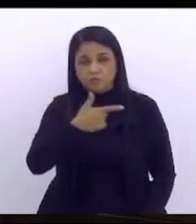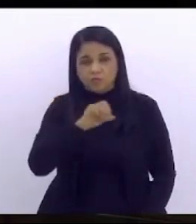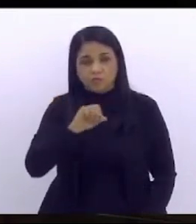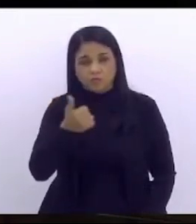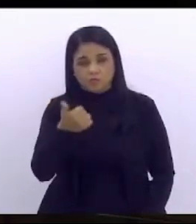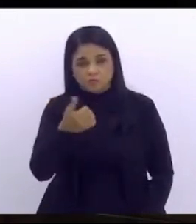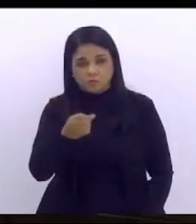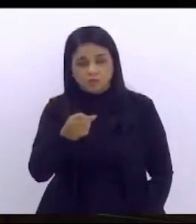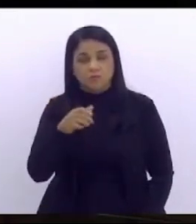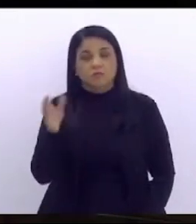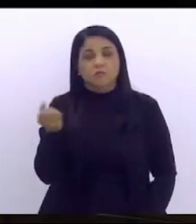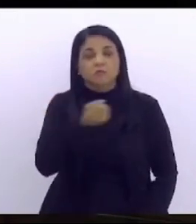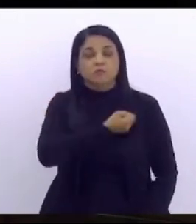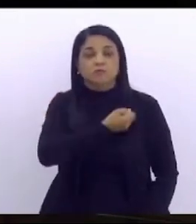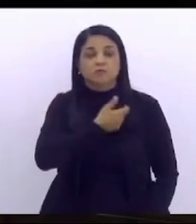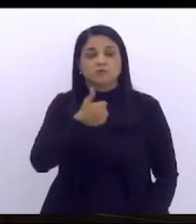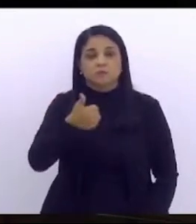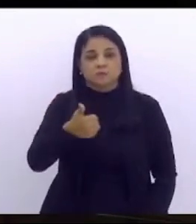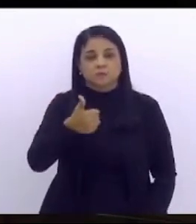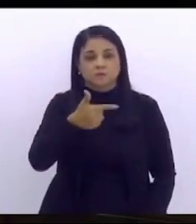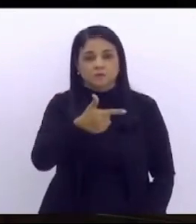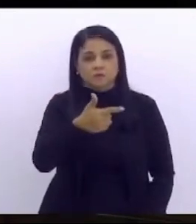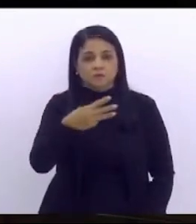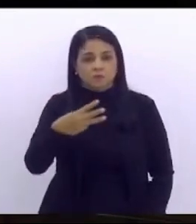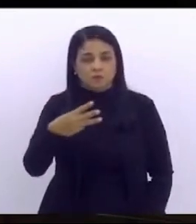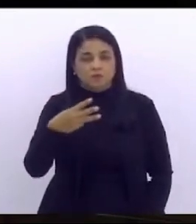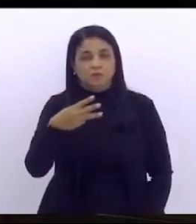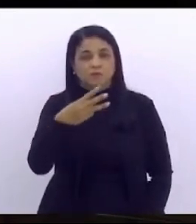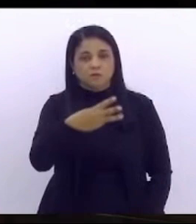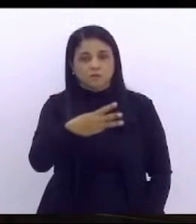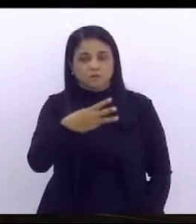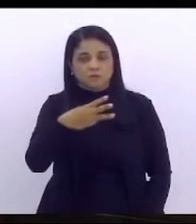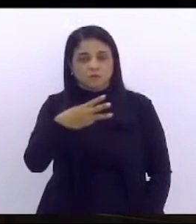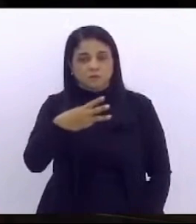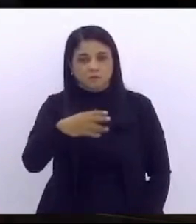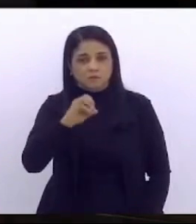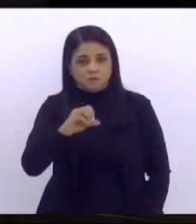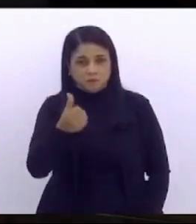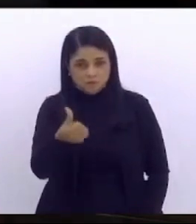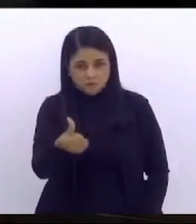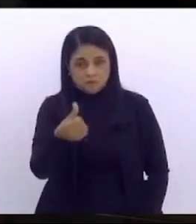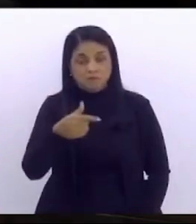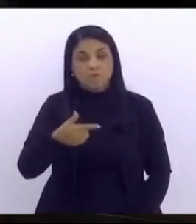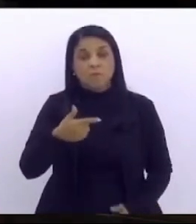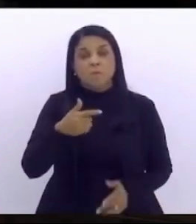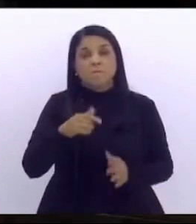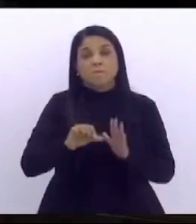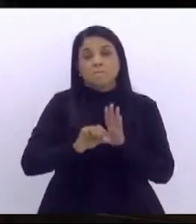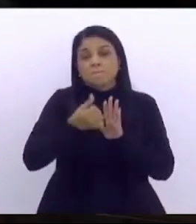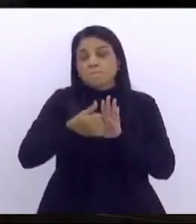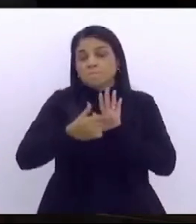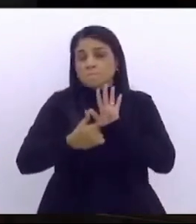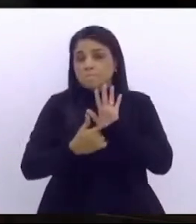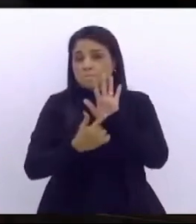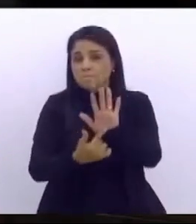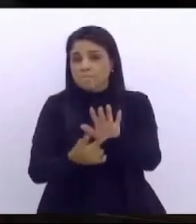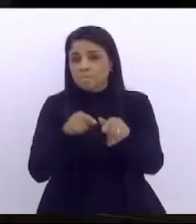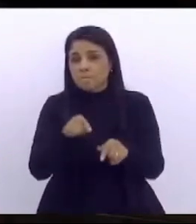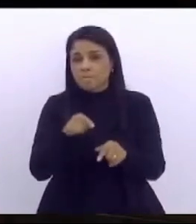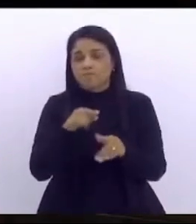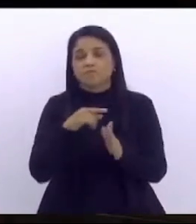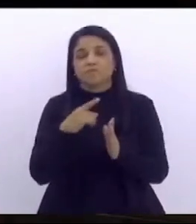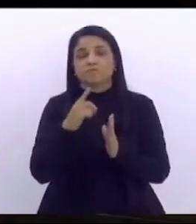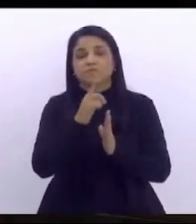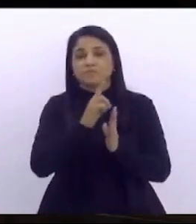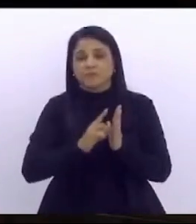número 124.306, em que foi dado, de certa forma, a primeira apresentação dessa tese